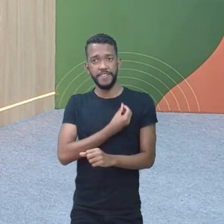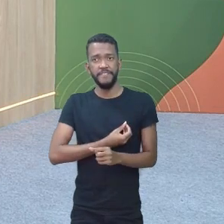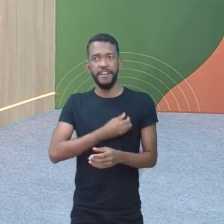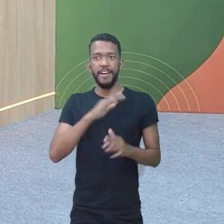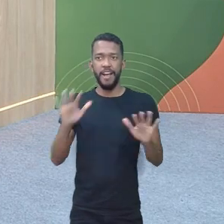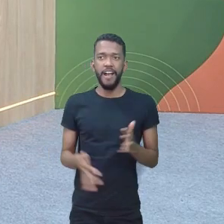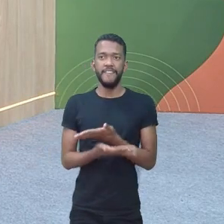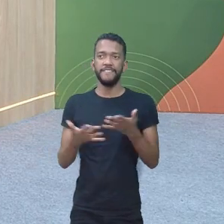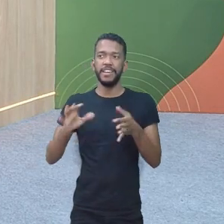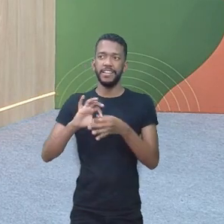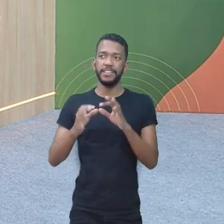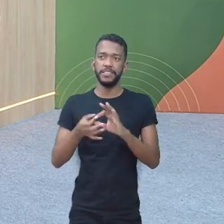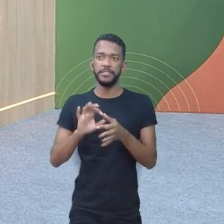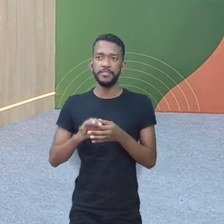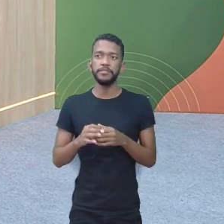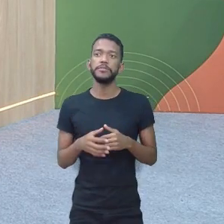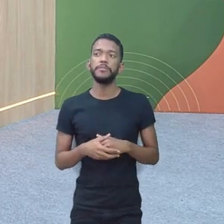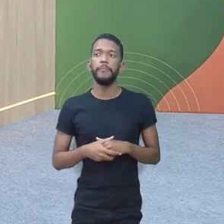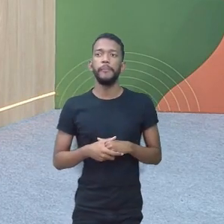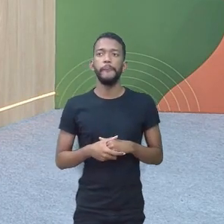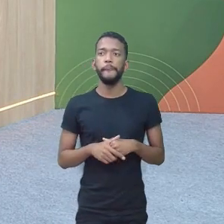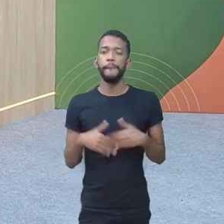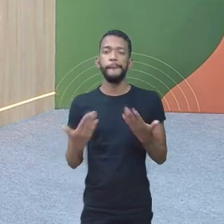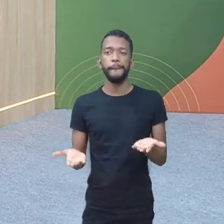evento. E aí a gente